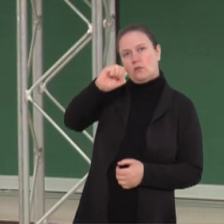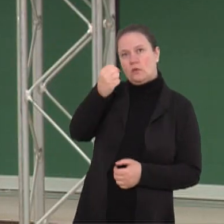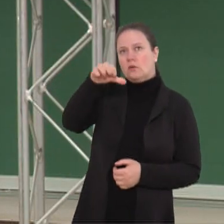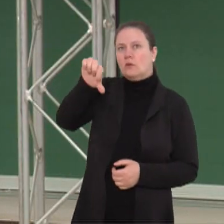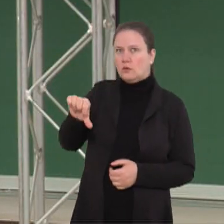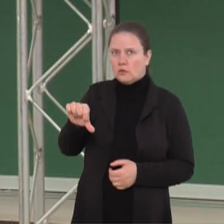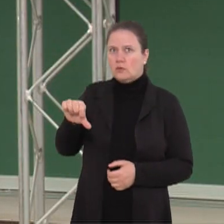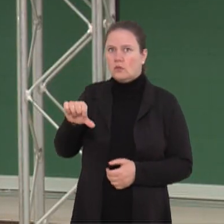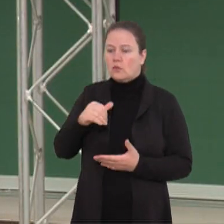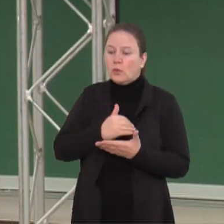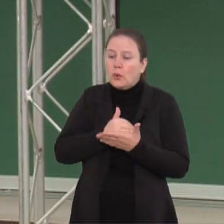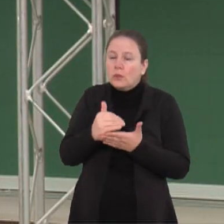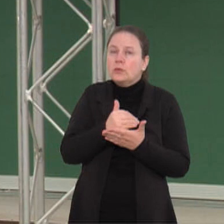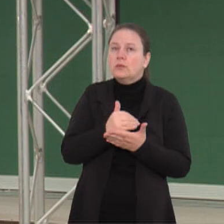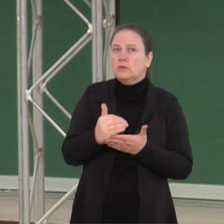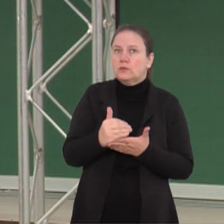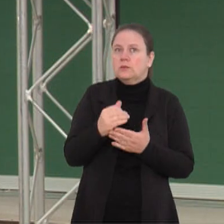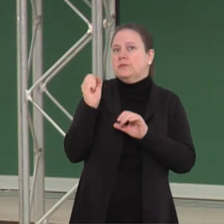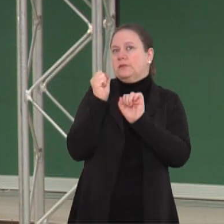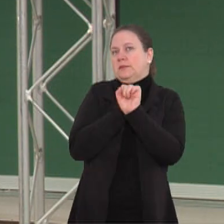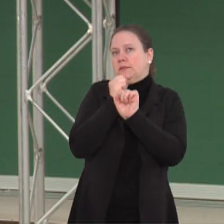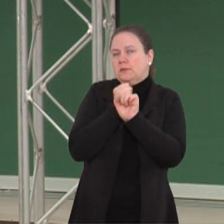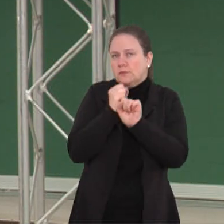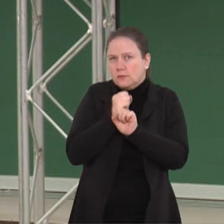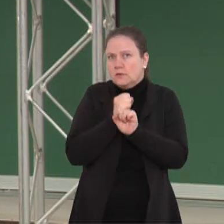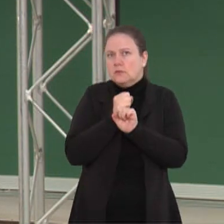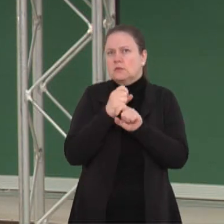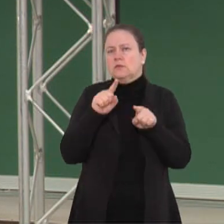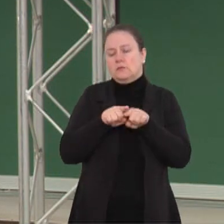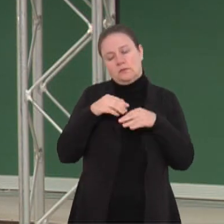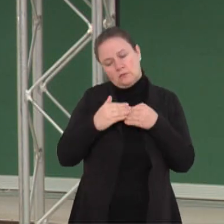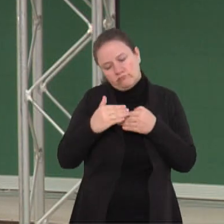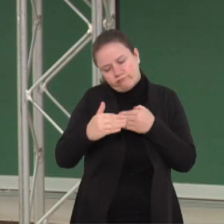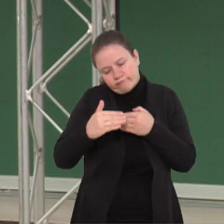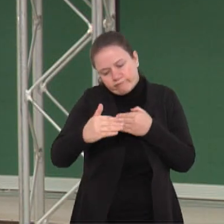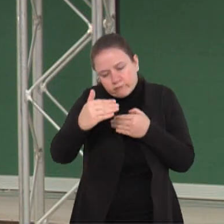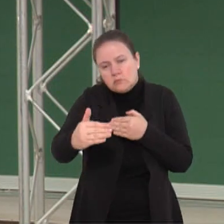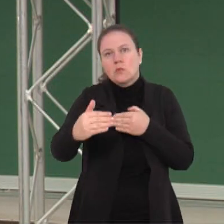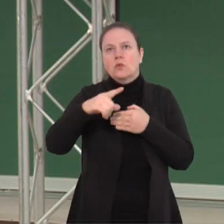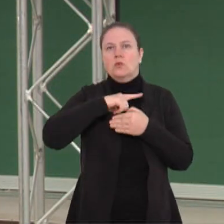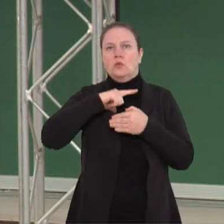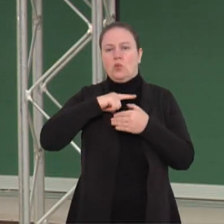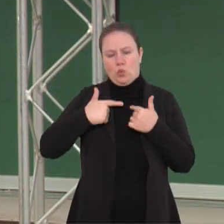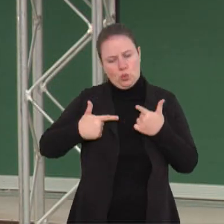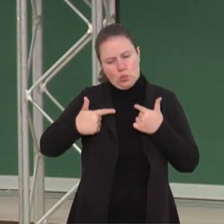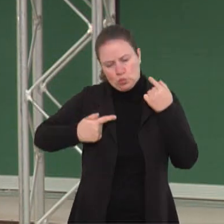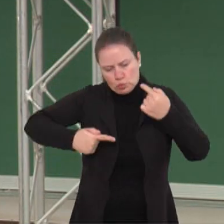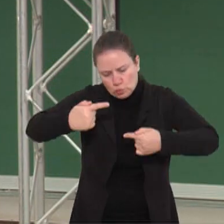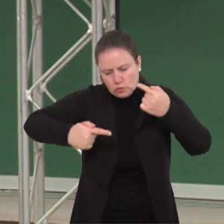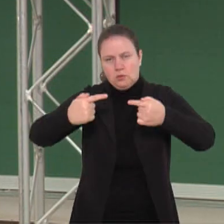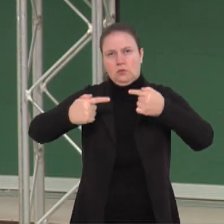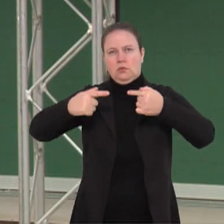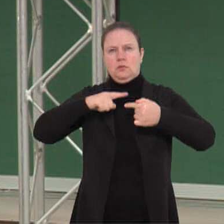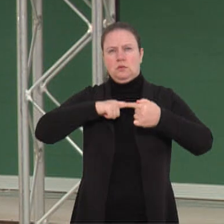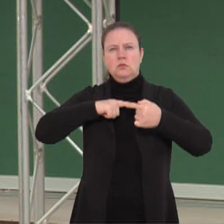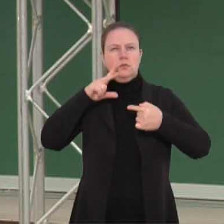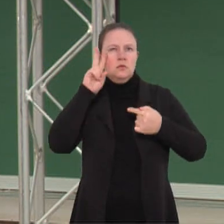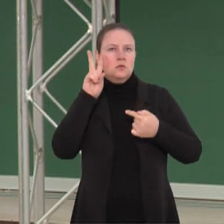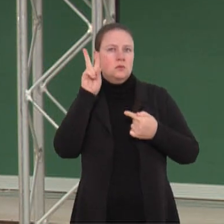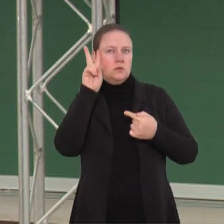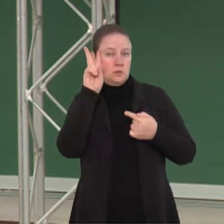1789. A partir desse ano, nos anos seguintes, houve toda uma briga. Então, reveja lá um pouco do conteúdo